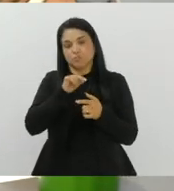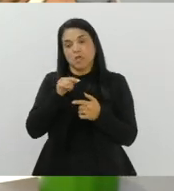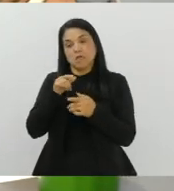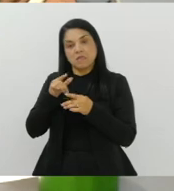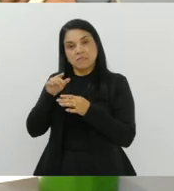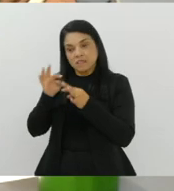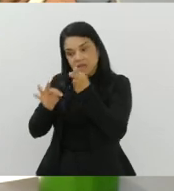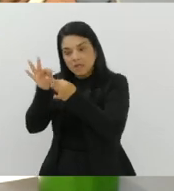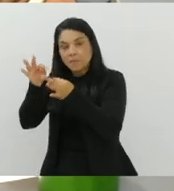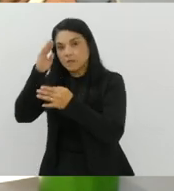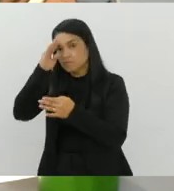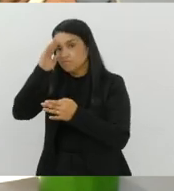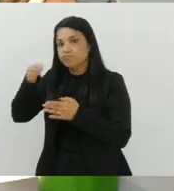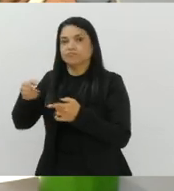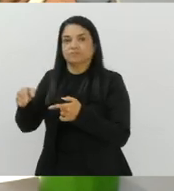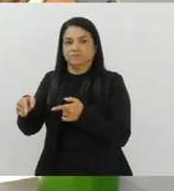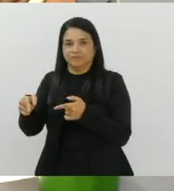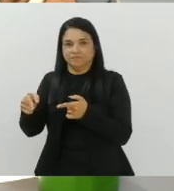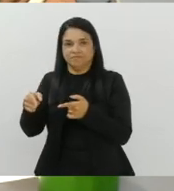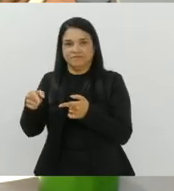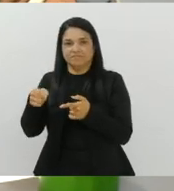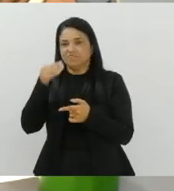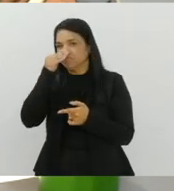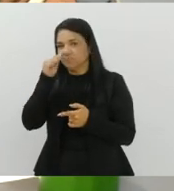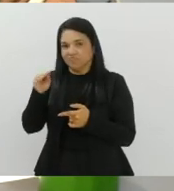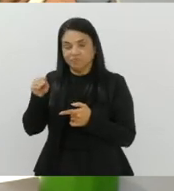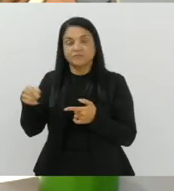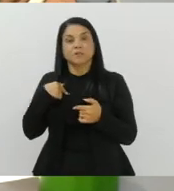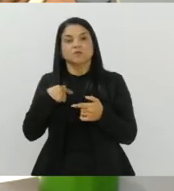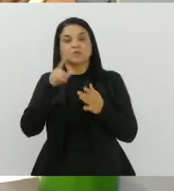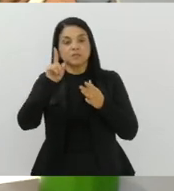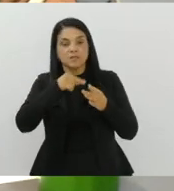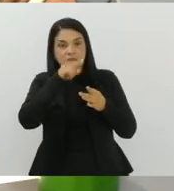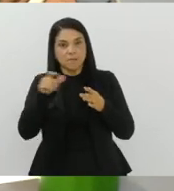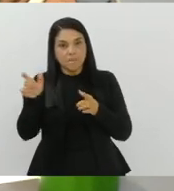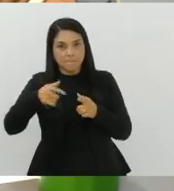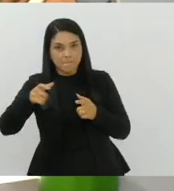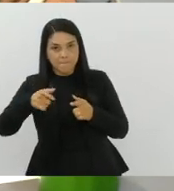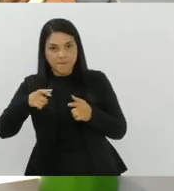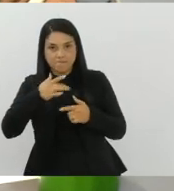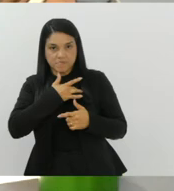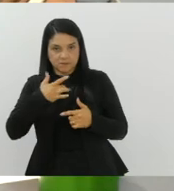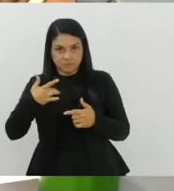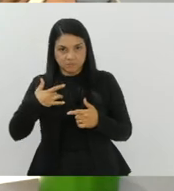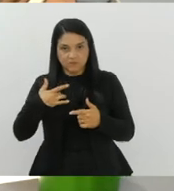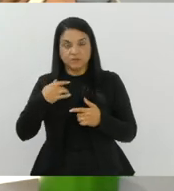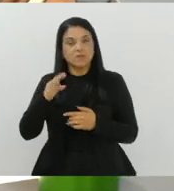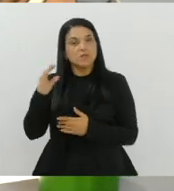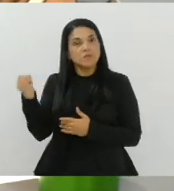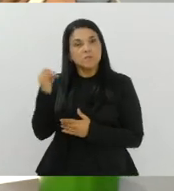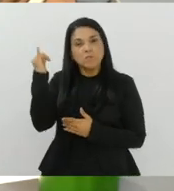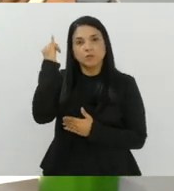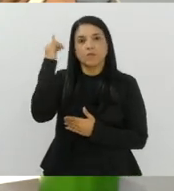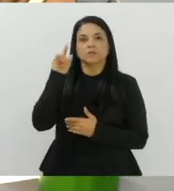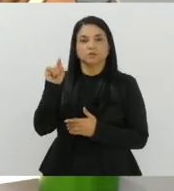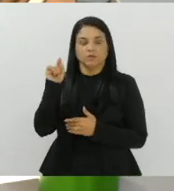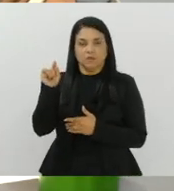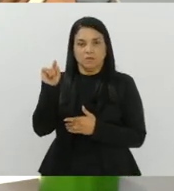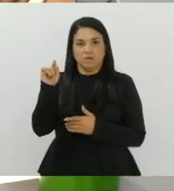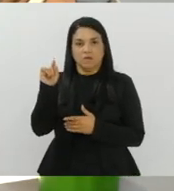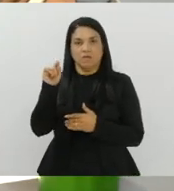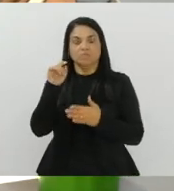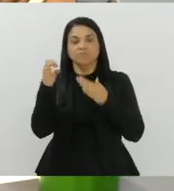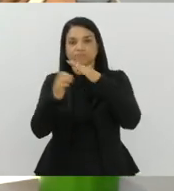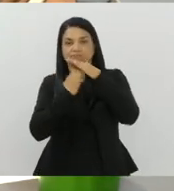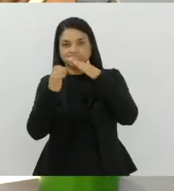que é o cerne aqui da questão, que seria a questão dos cancelamentos em massa. E aí, um ponto importante, né, porque as operadoras de planos de